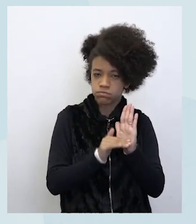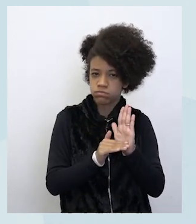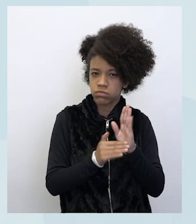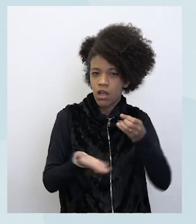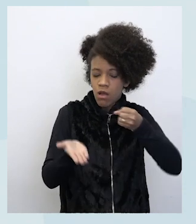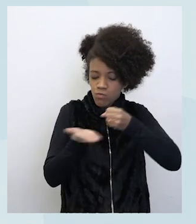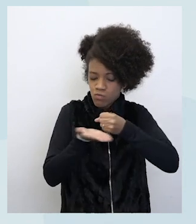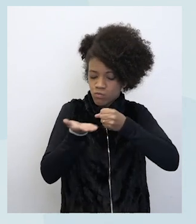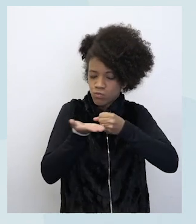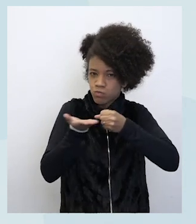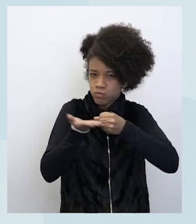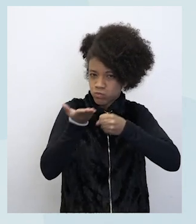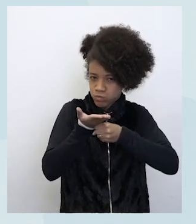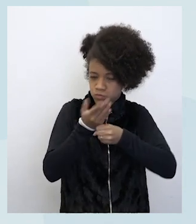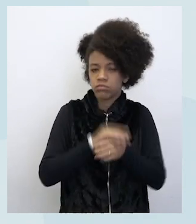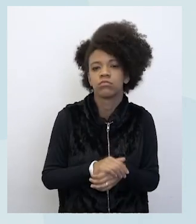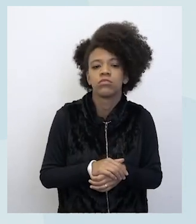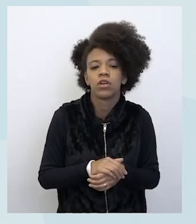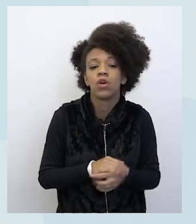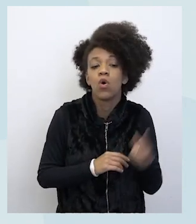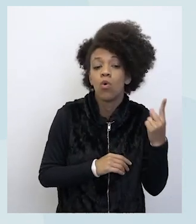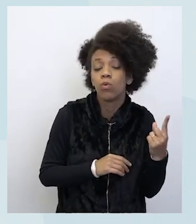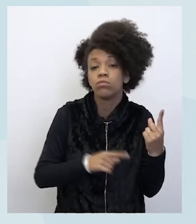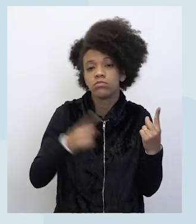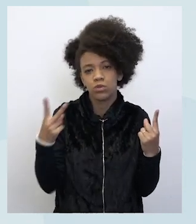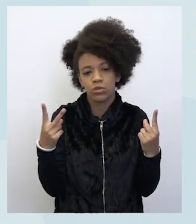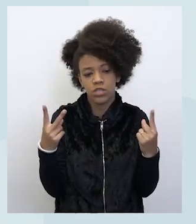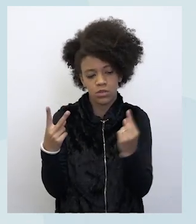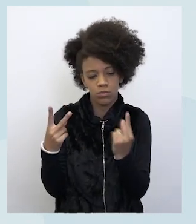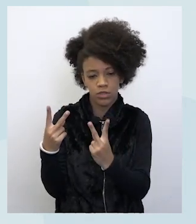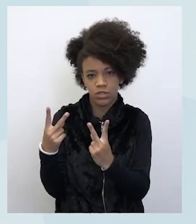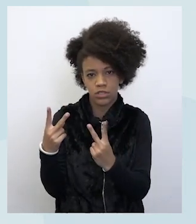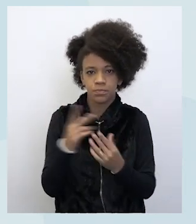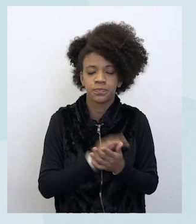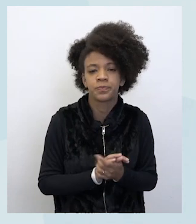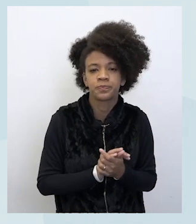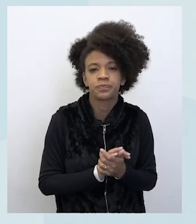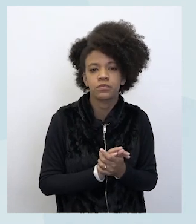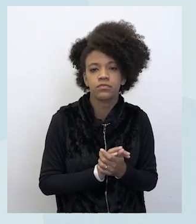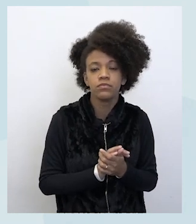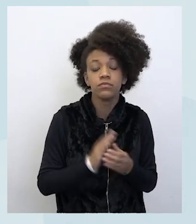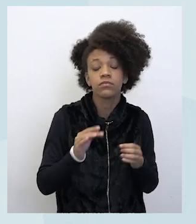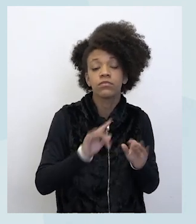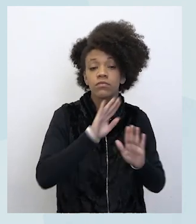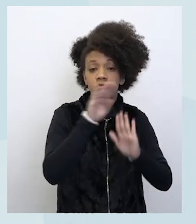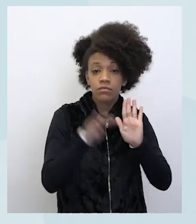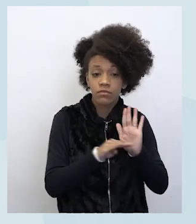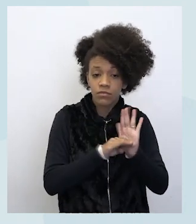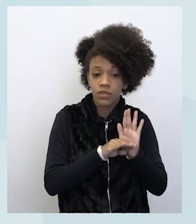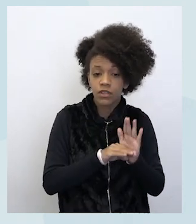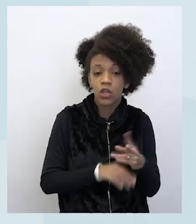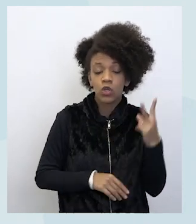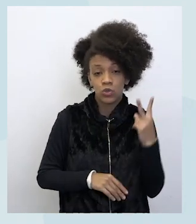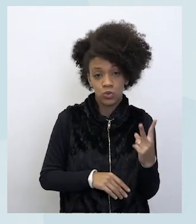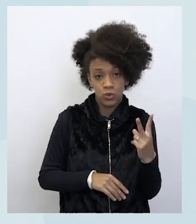do degrau entre o degrau 1 e o 2. Abaixo daquela outra, a gente vai colocar 2,